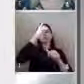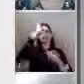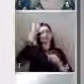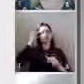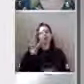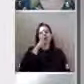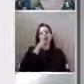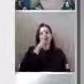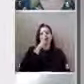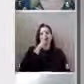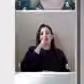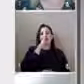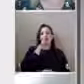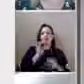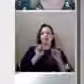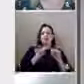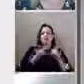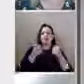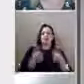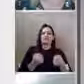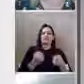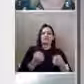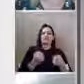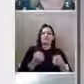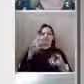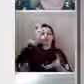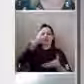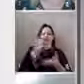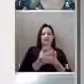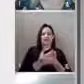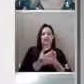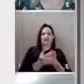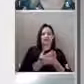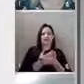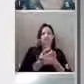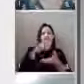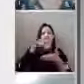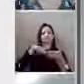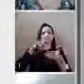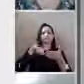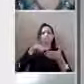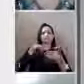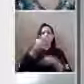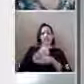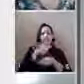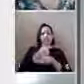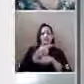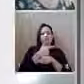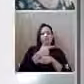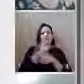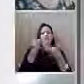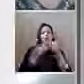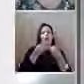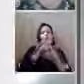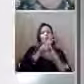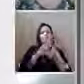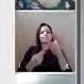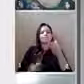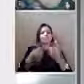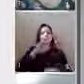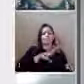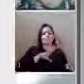assistir a apresentação da tese Repertório Lexicográfico Contrastivo Bilíngue Português e Espanhol de Nomes de Alimentos Regionais